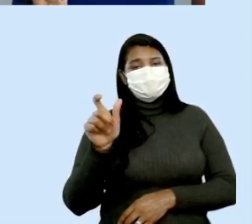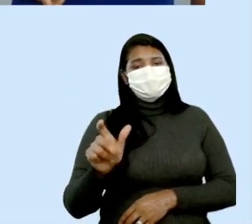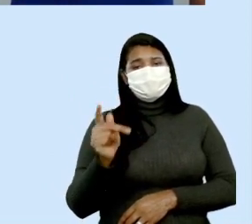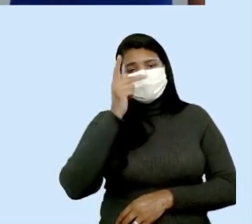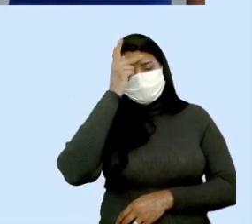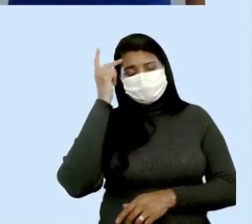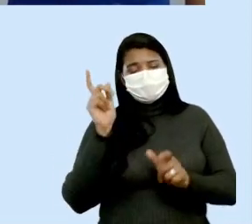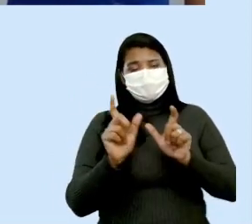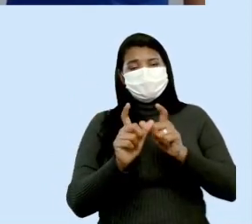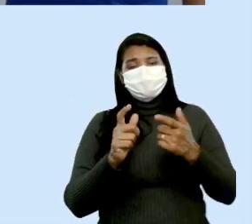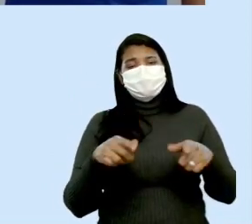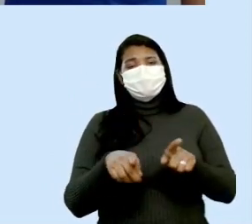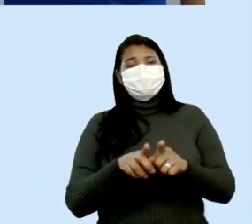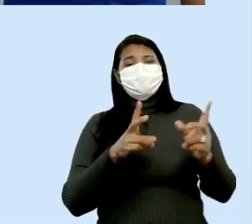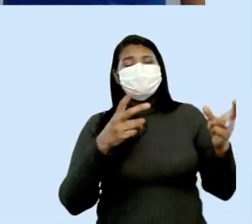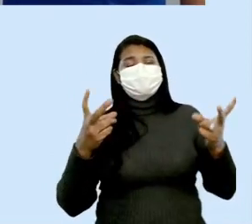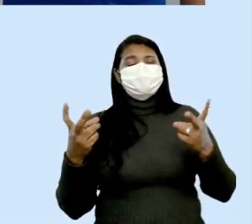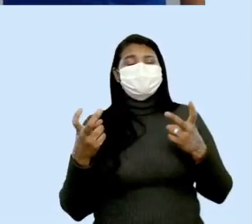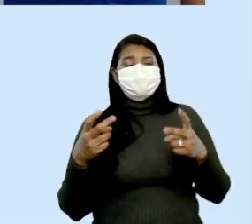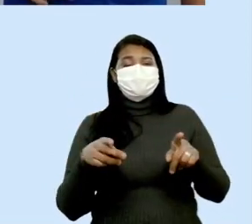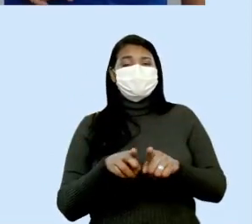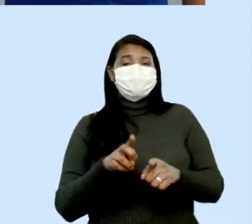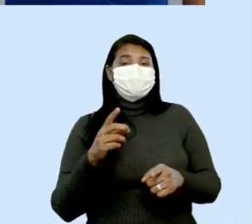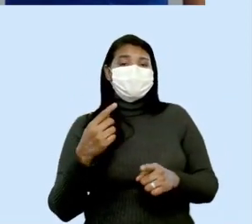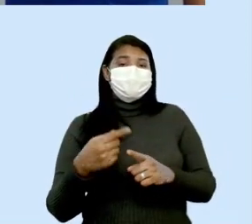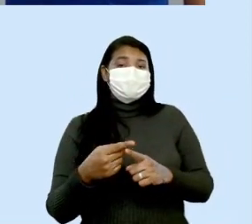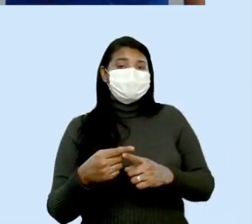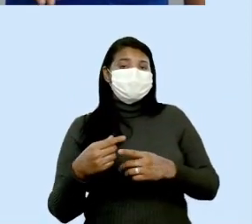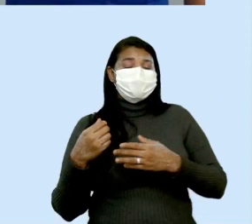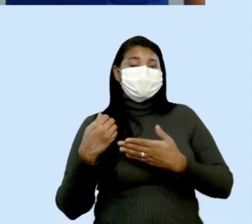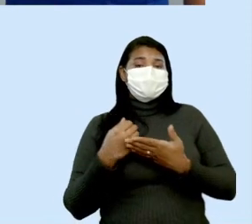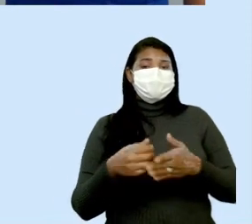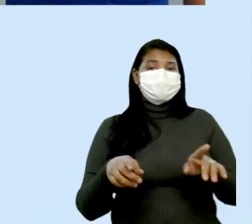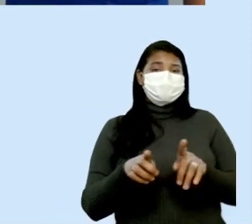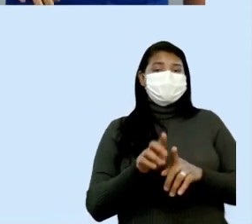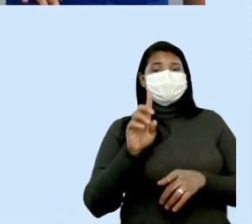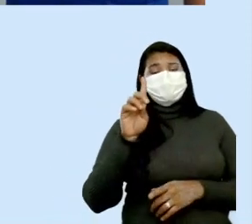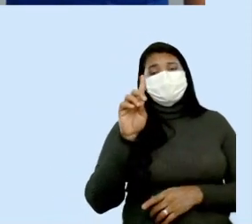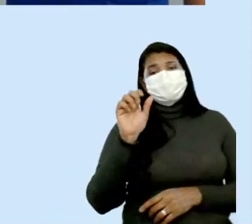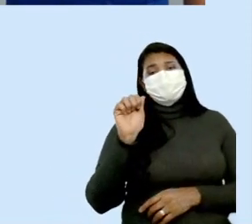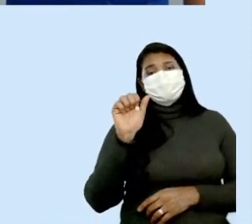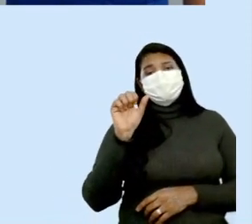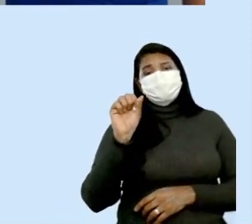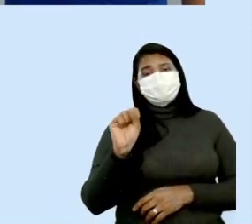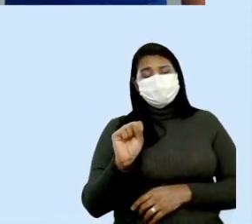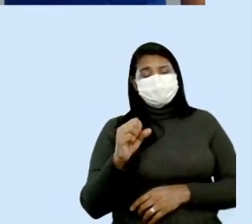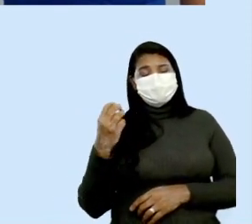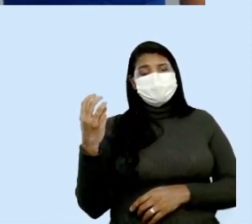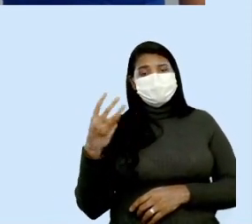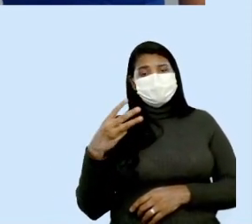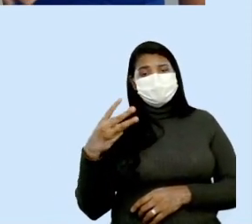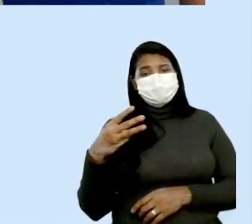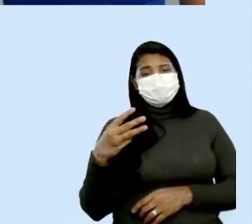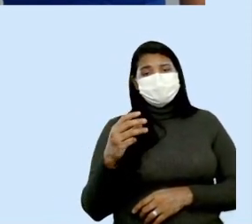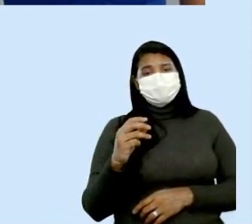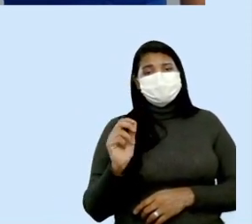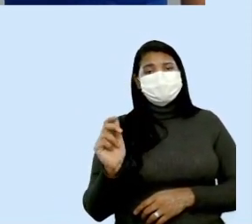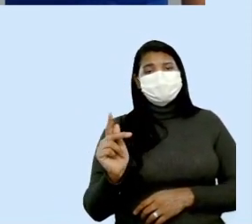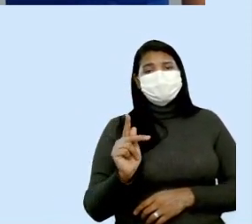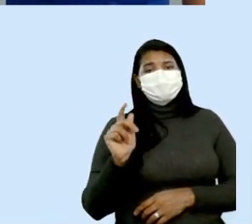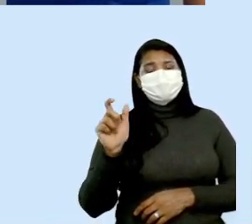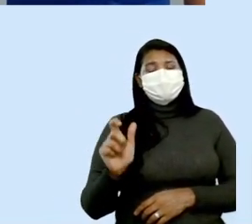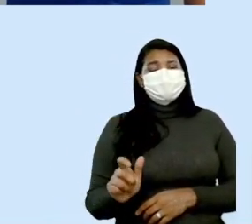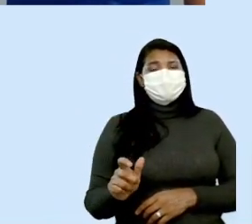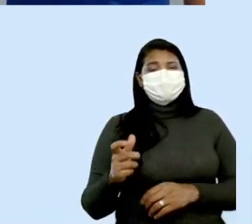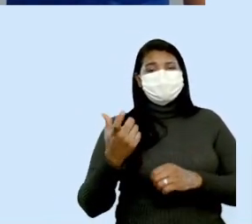também que o verbo auxiliar das, ele aplica-se apenas à terceira pessoa do singular. Então, já é